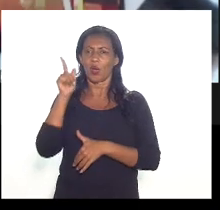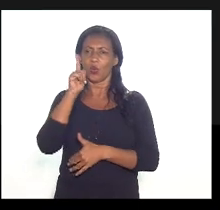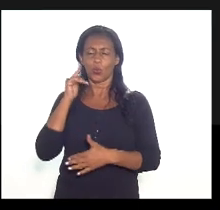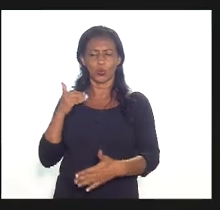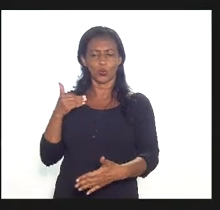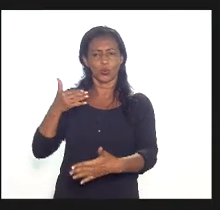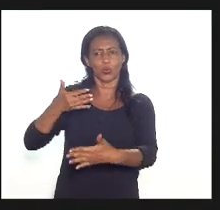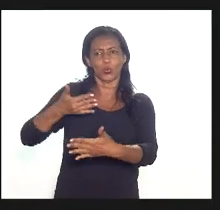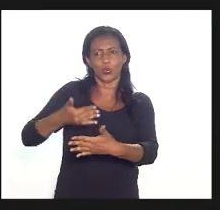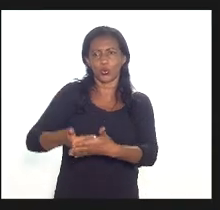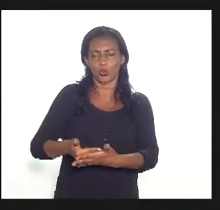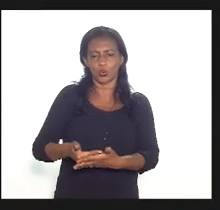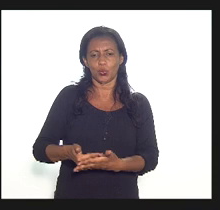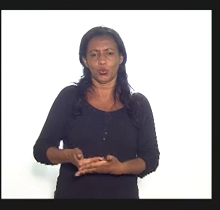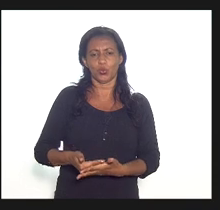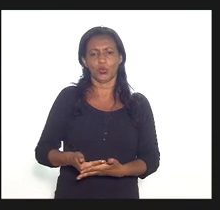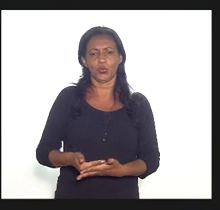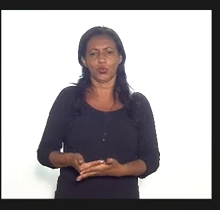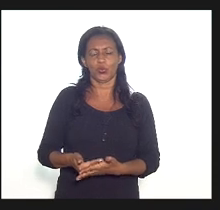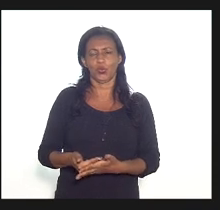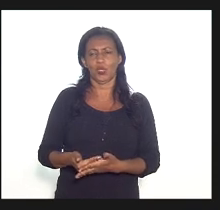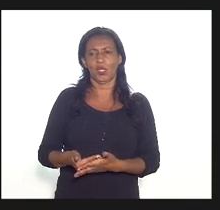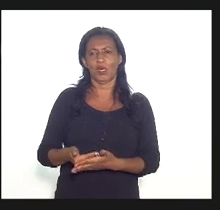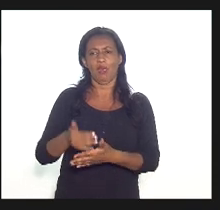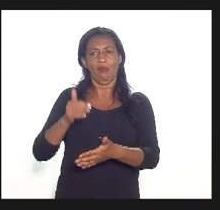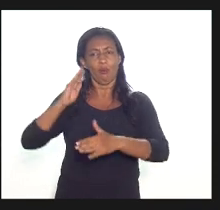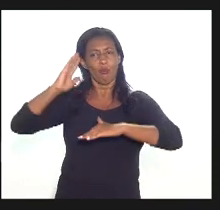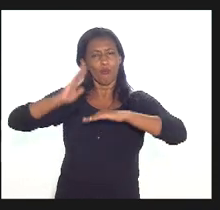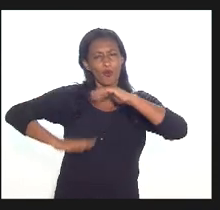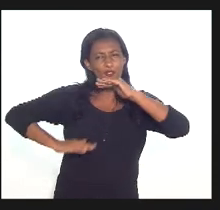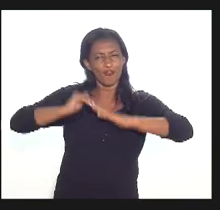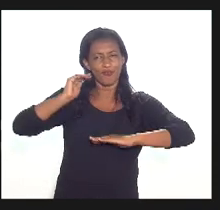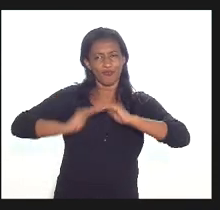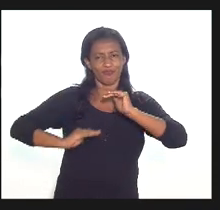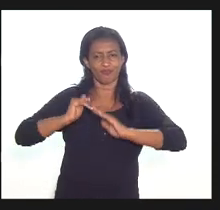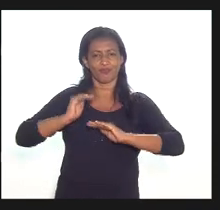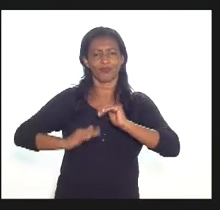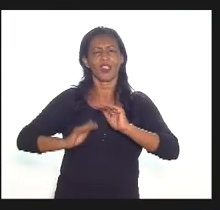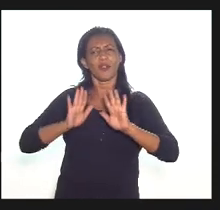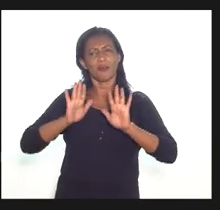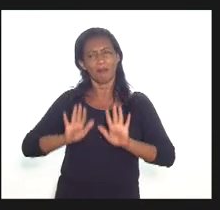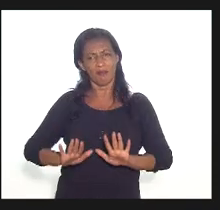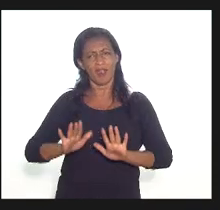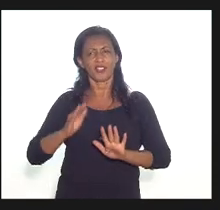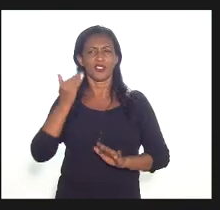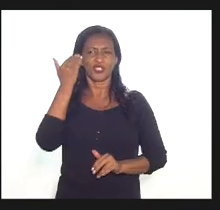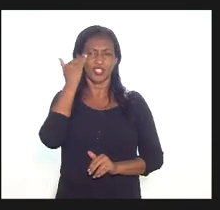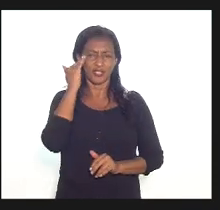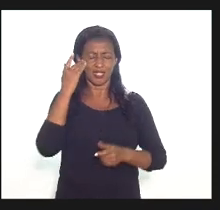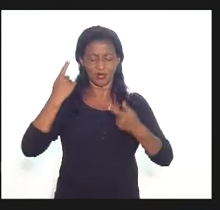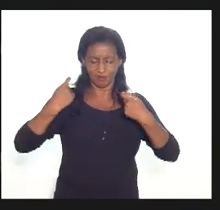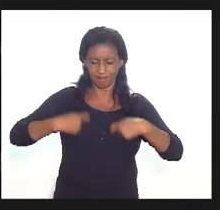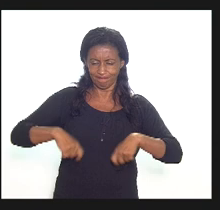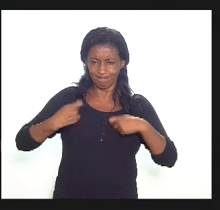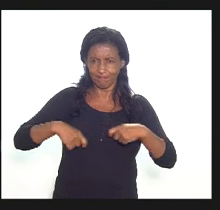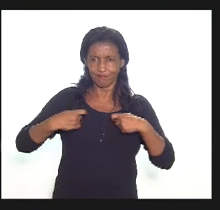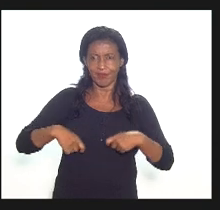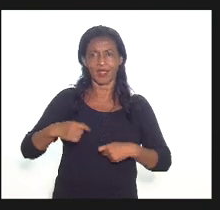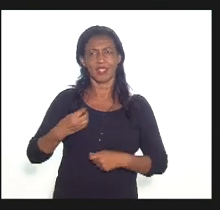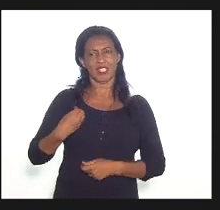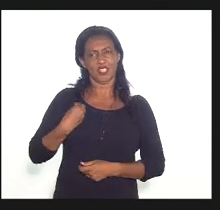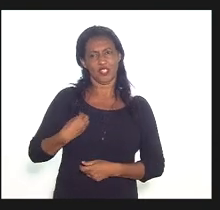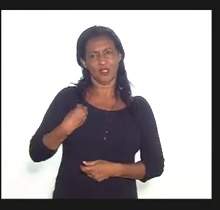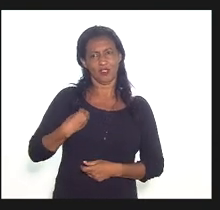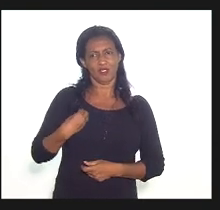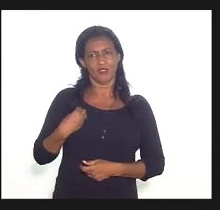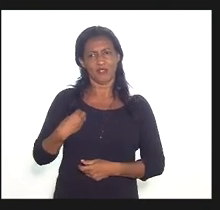chegar a ser um atleta de ponta, mas que a gente também entende que a necessidade deles conviverem com as